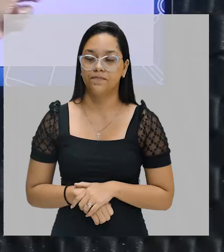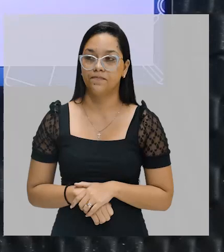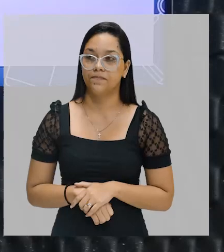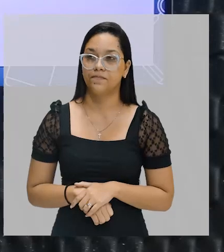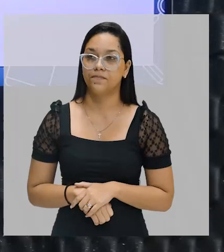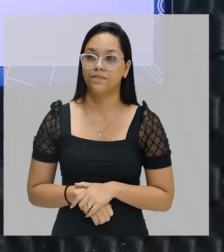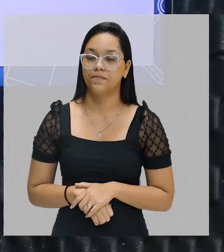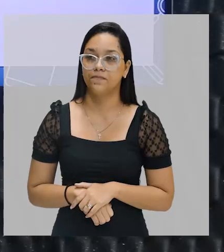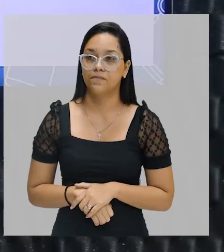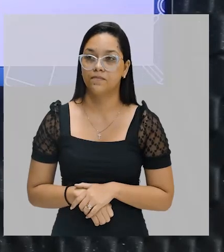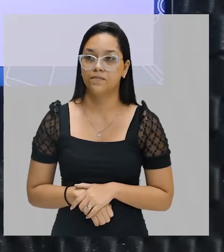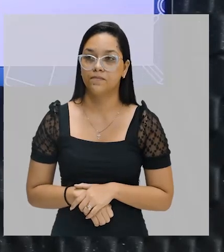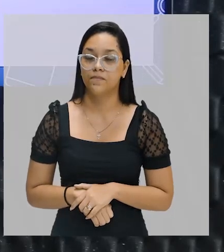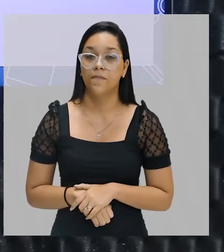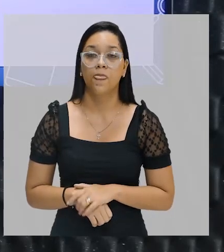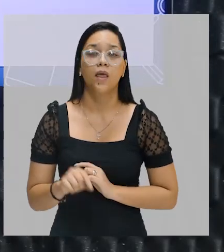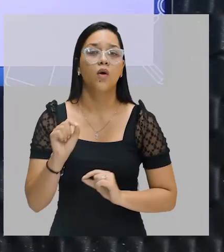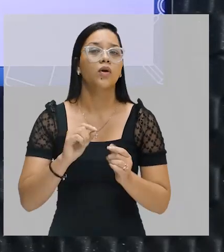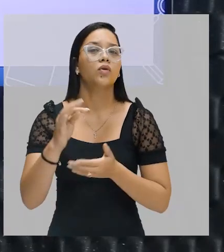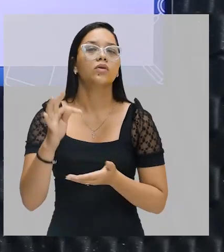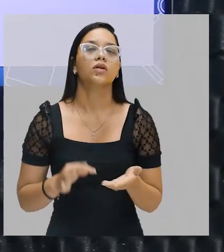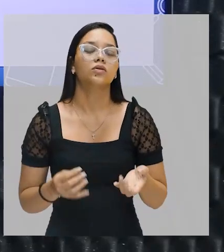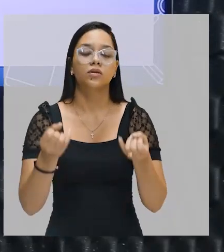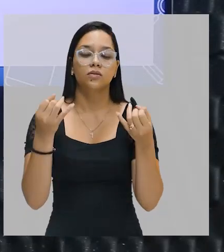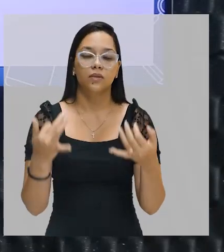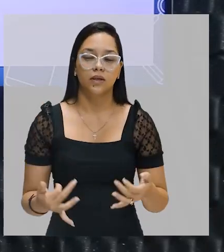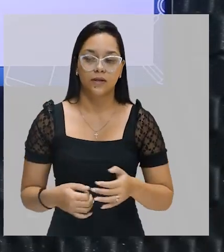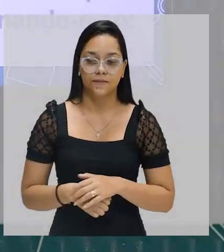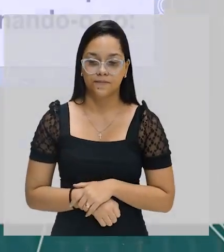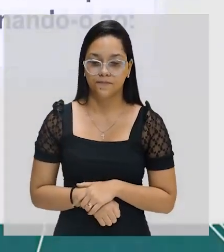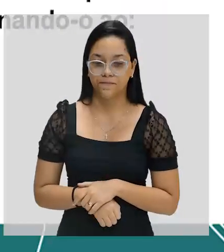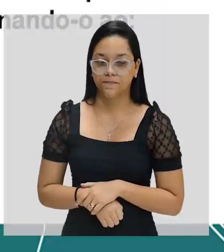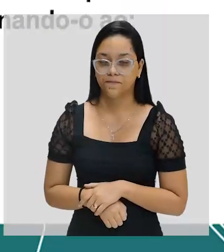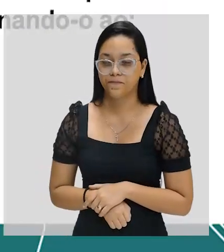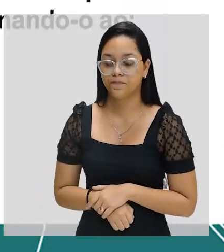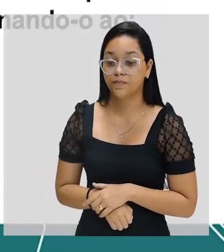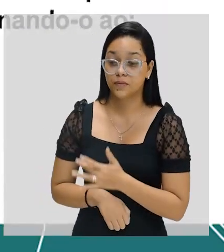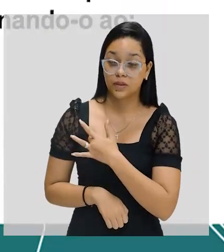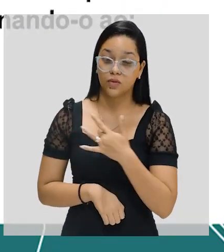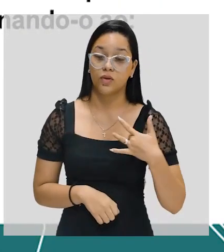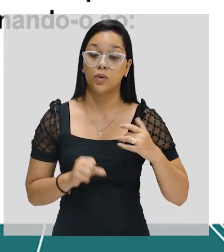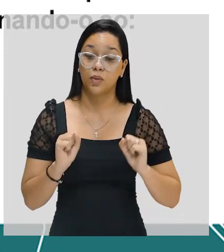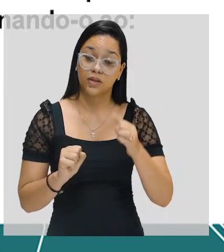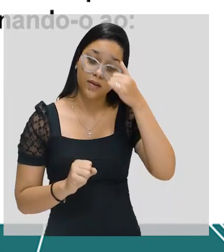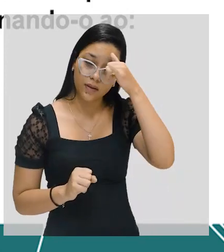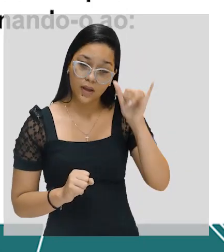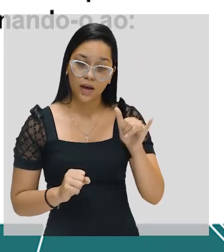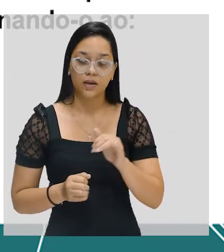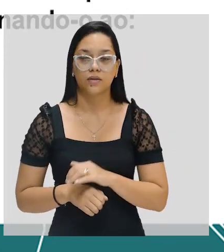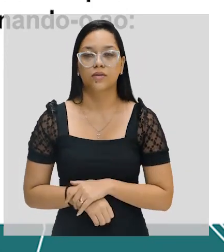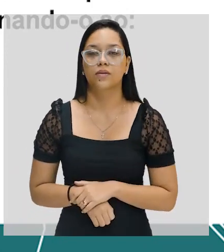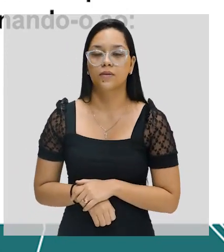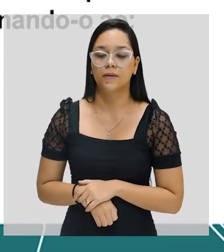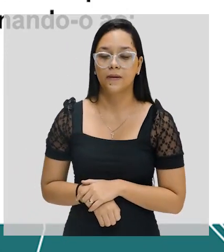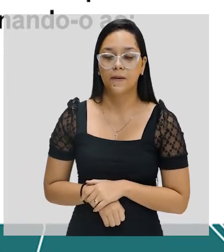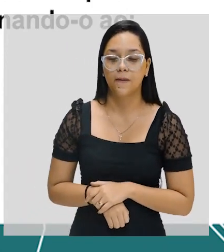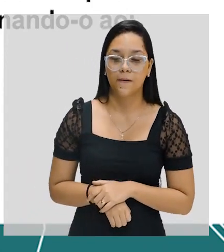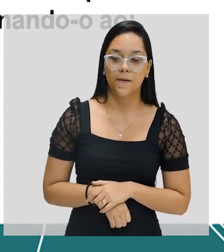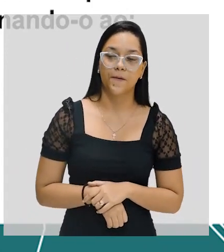Vamos ver aqui, relacionando aqui. O que o texto fala? De saúde que poderiam ser evitados através de exercícios